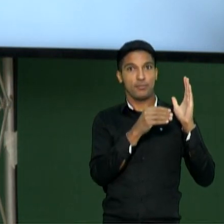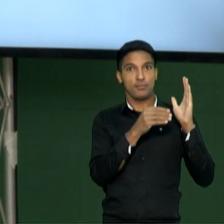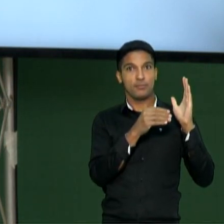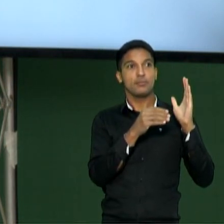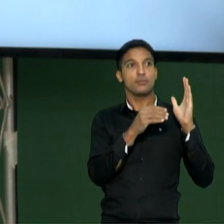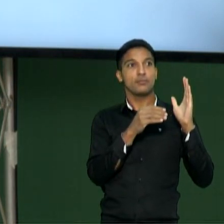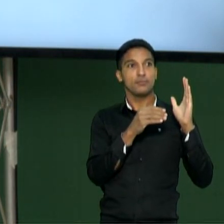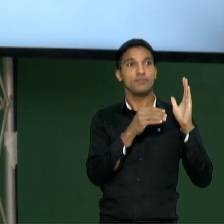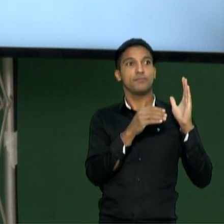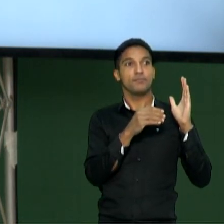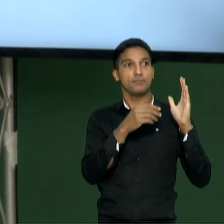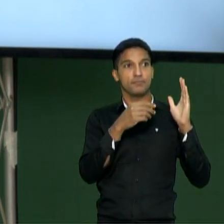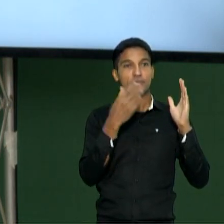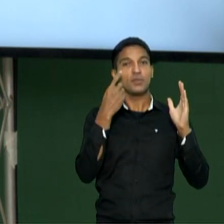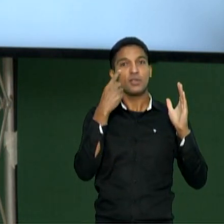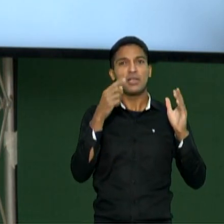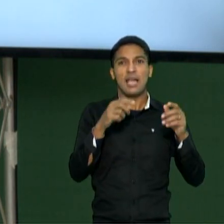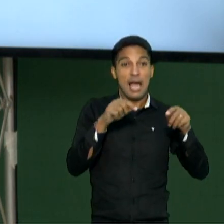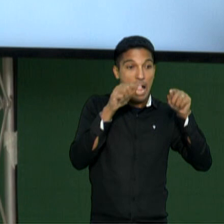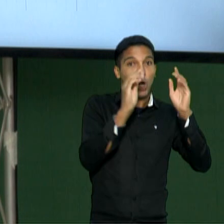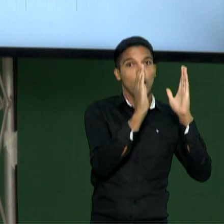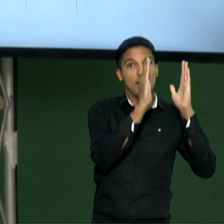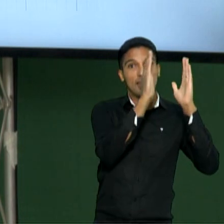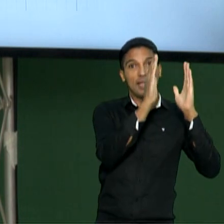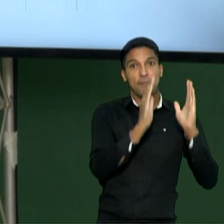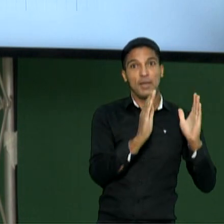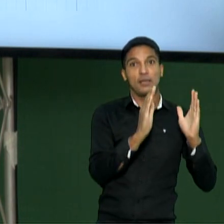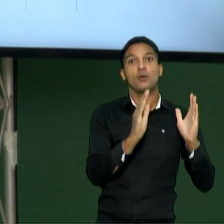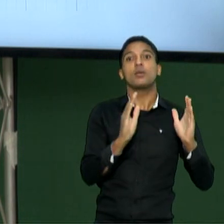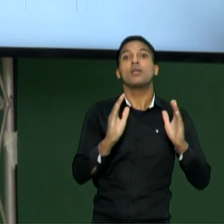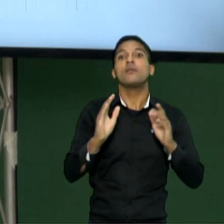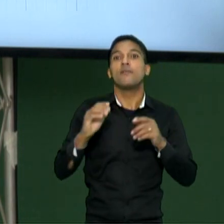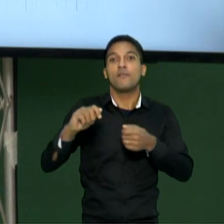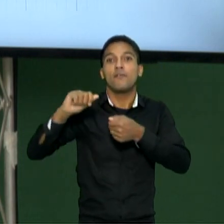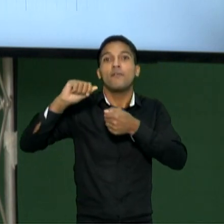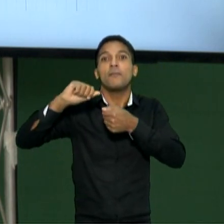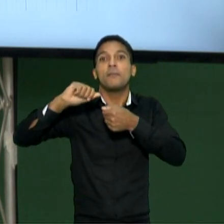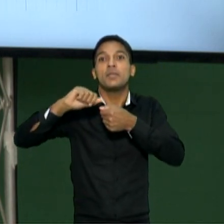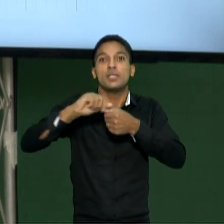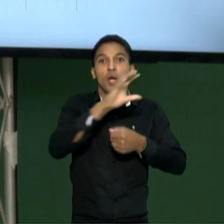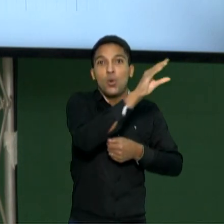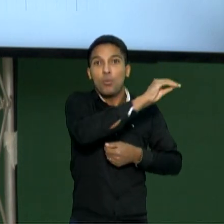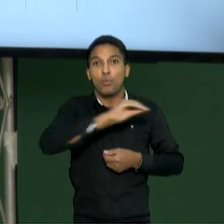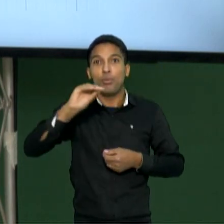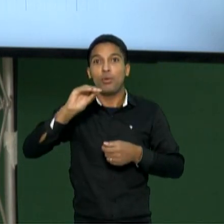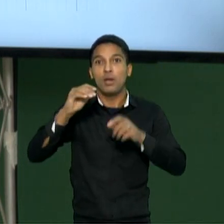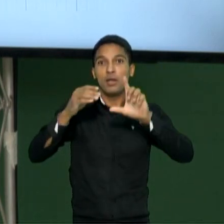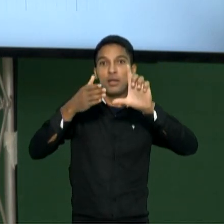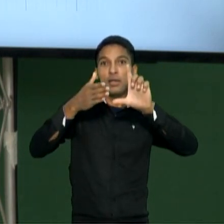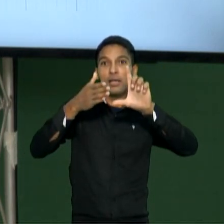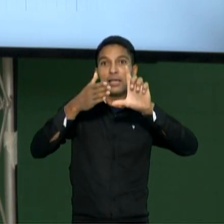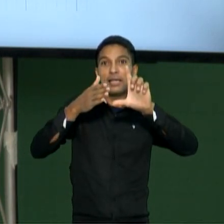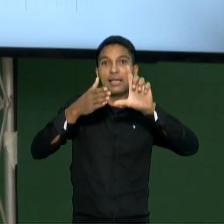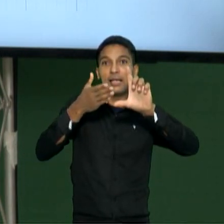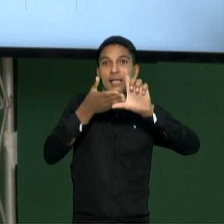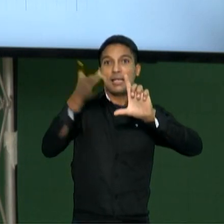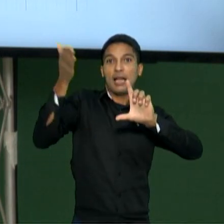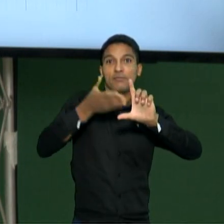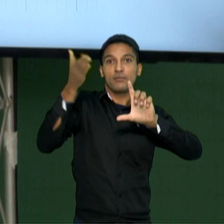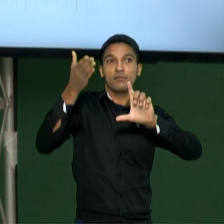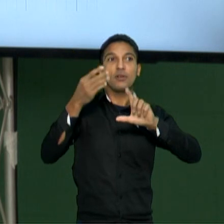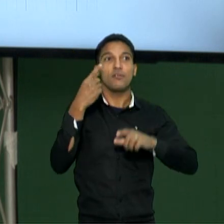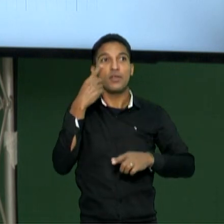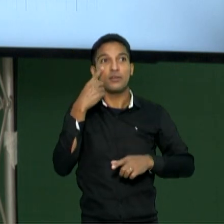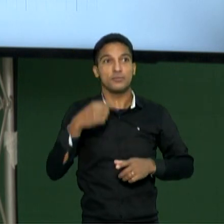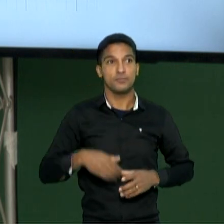tabela ajuda muito a gente a construir o gráfico da função. Veja por quê. Bom, vou pegar os mesmos valores da tabela, né, vou